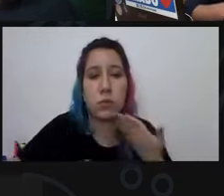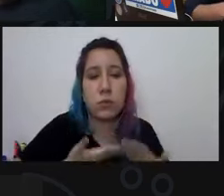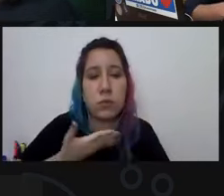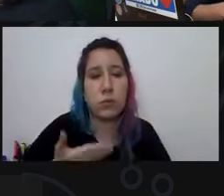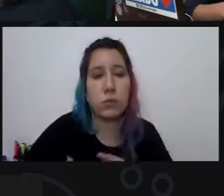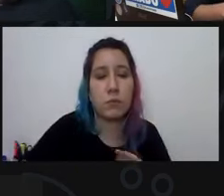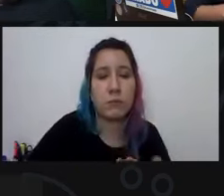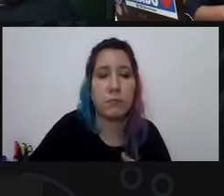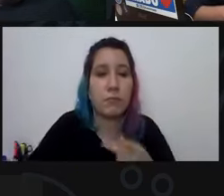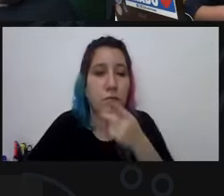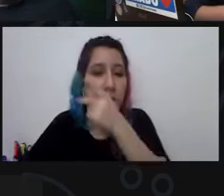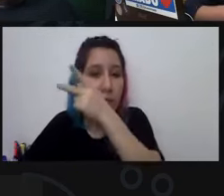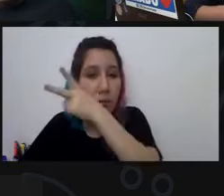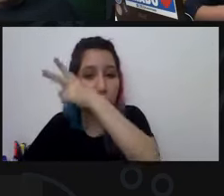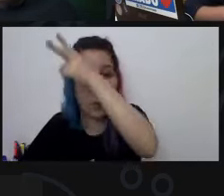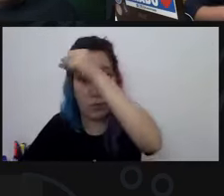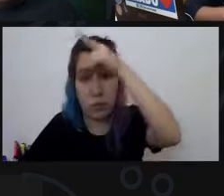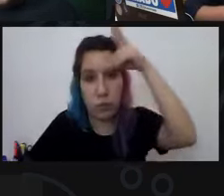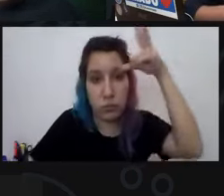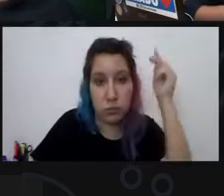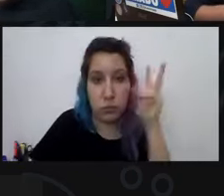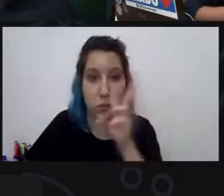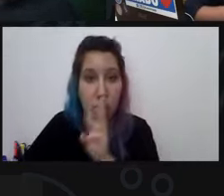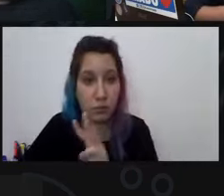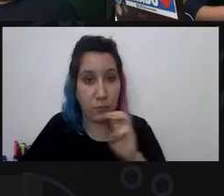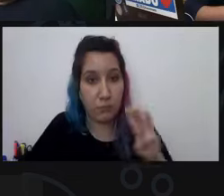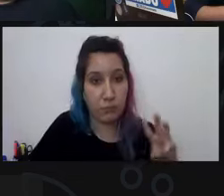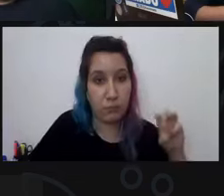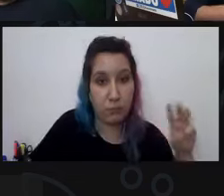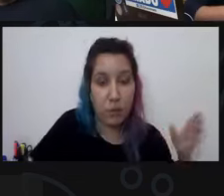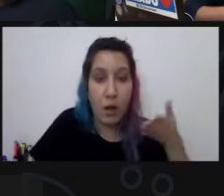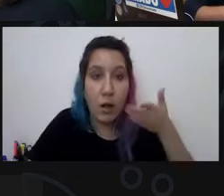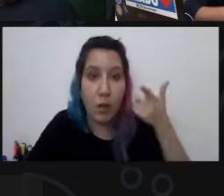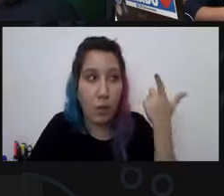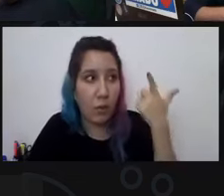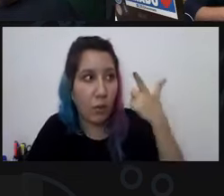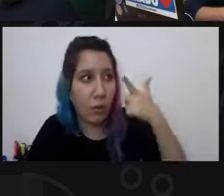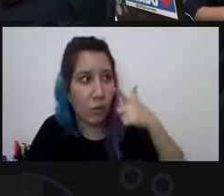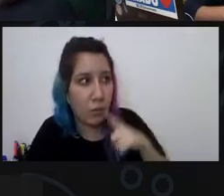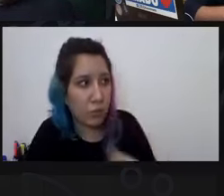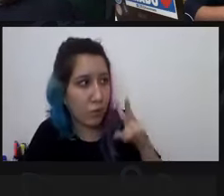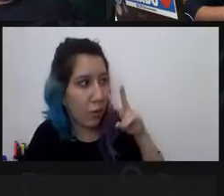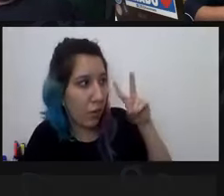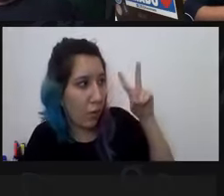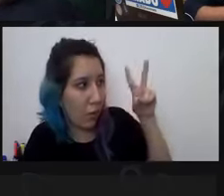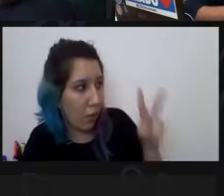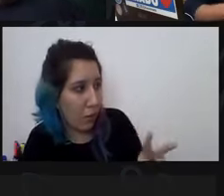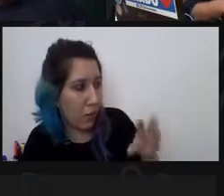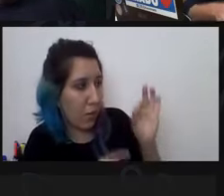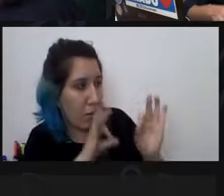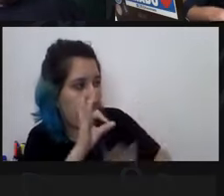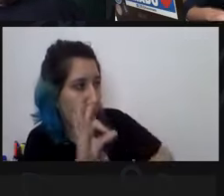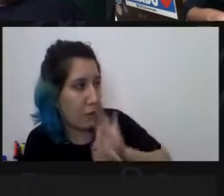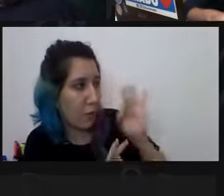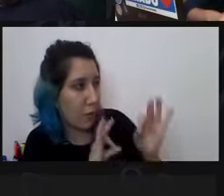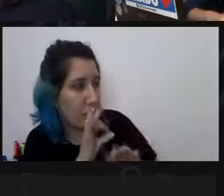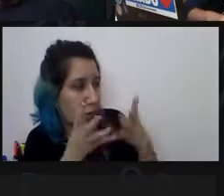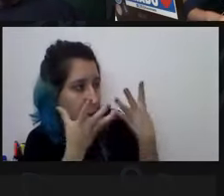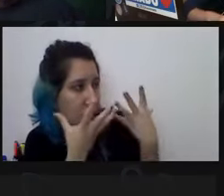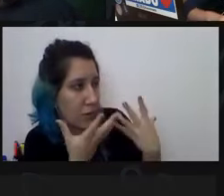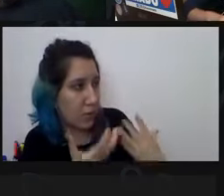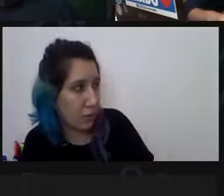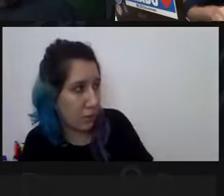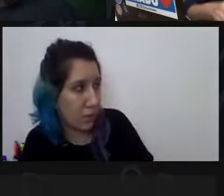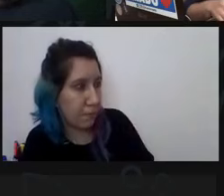tem um lugar onde as pessoas possam acompanhar o projeto, se o projeto que foi combinado com quem ganhou a licitação está sendo feito.